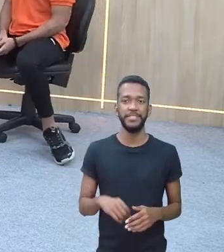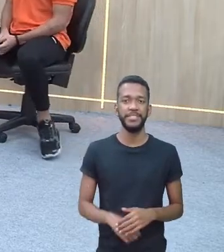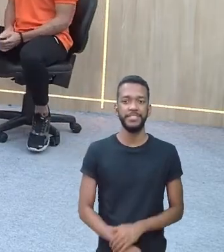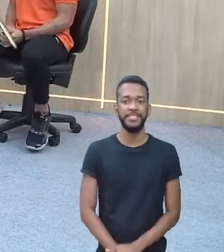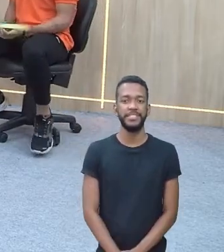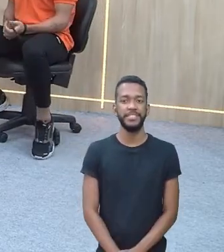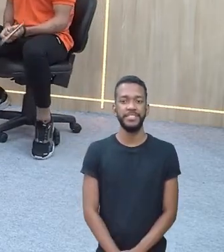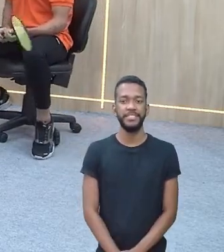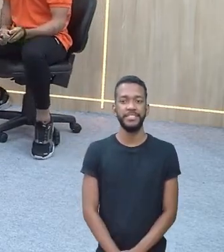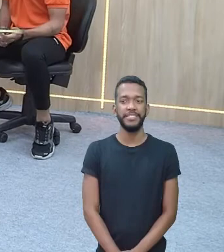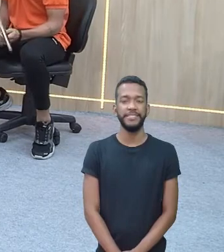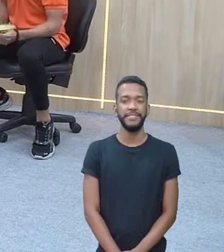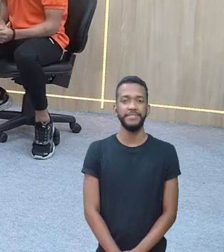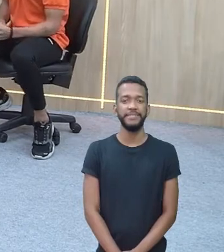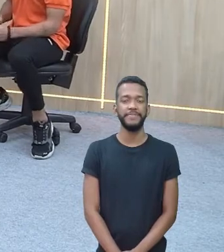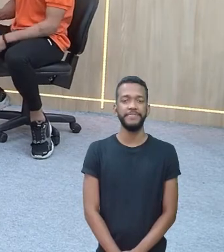devia.